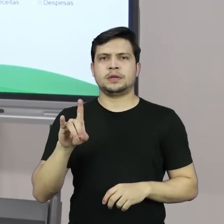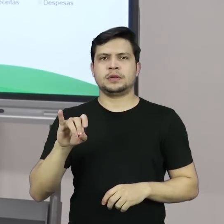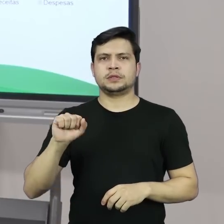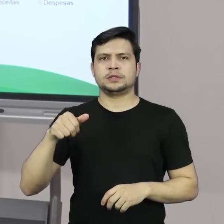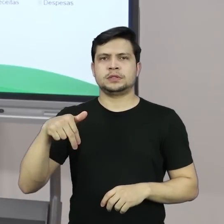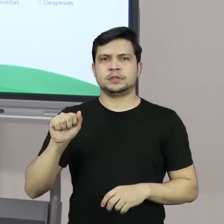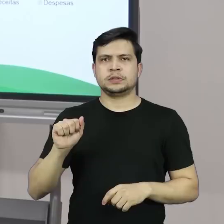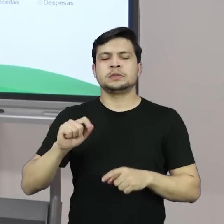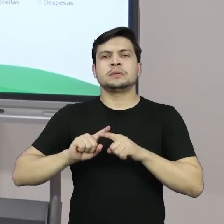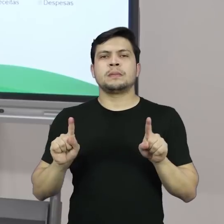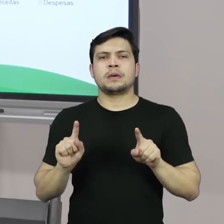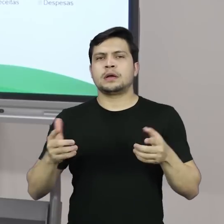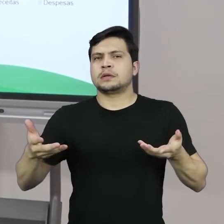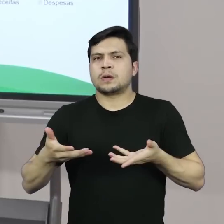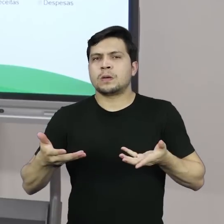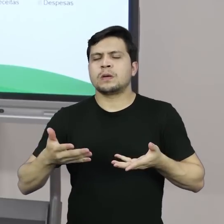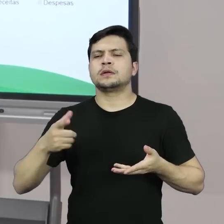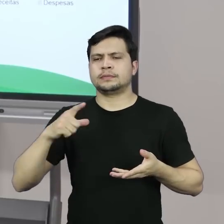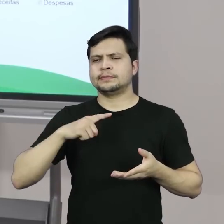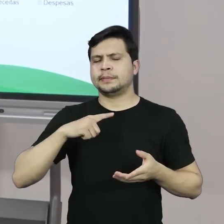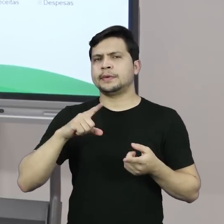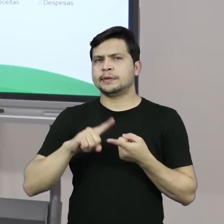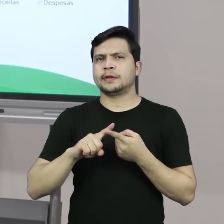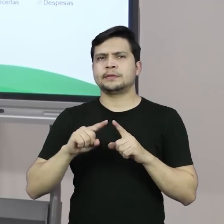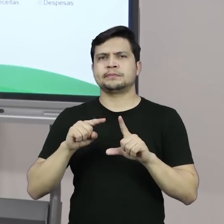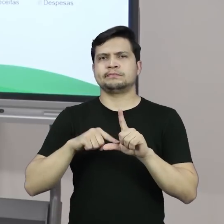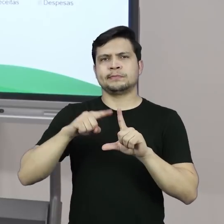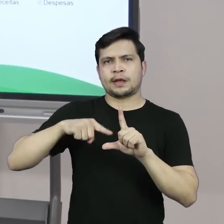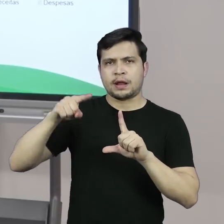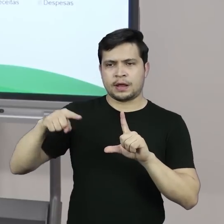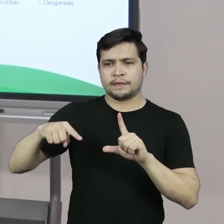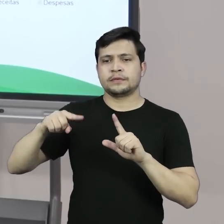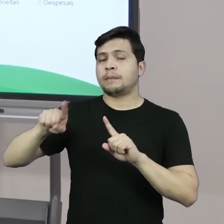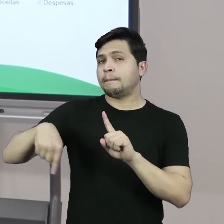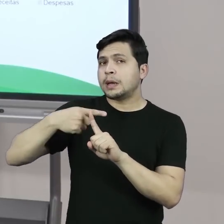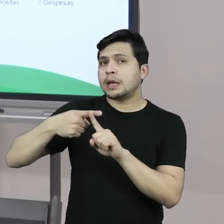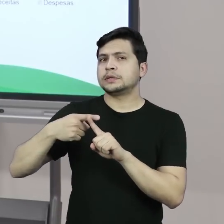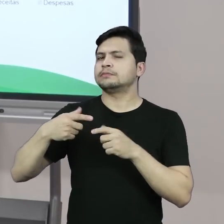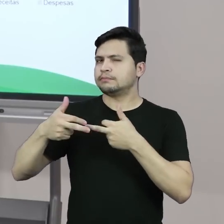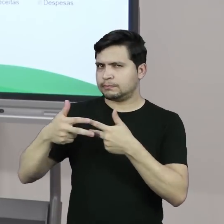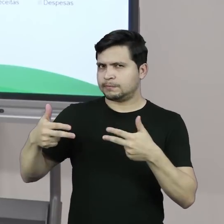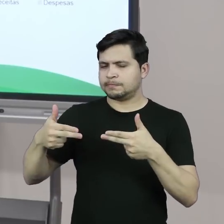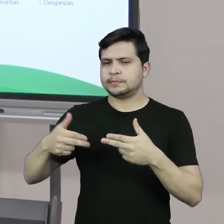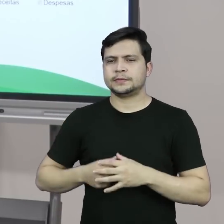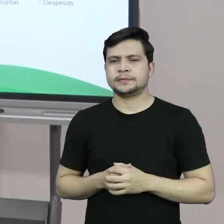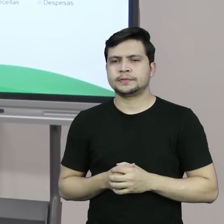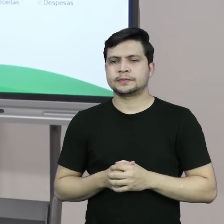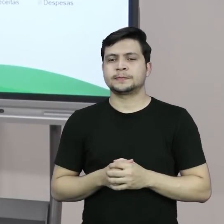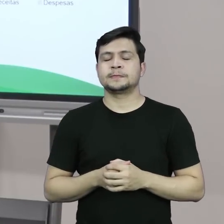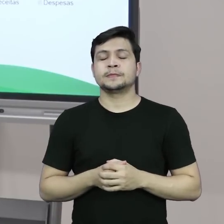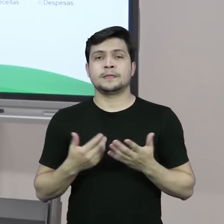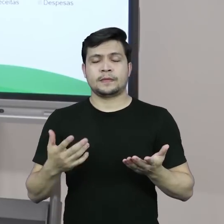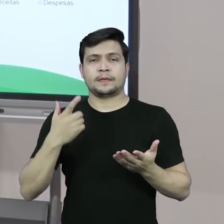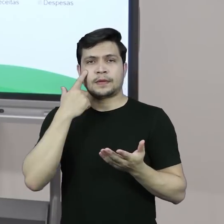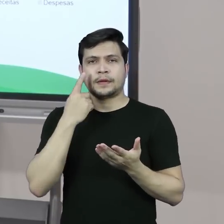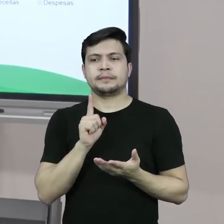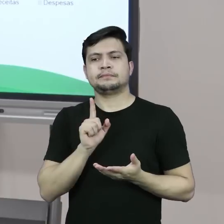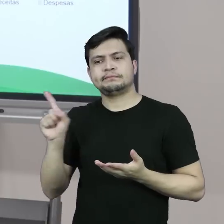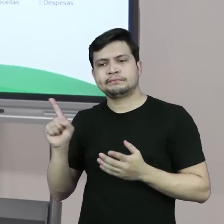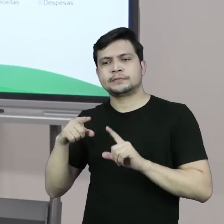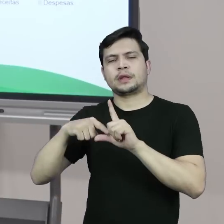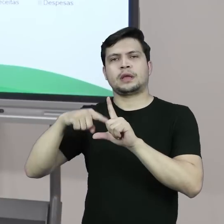assim? Tenho aqui uma organização de 7 valores. 7 é uma quantidade ímpar. Então, o termo que eu estou querendo